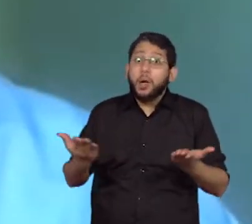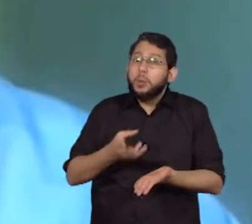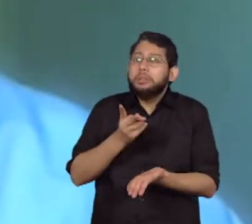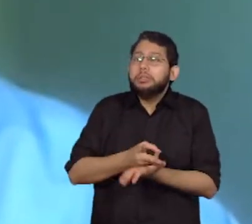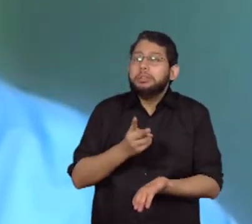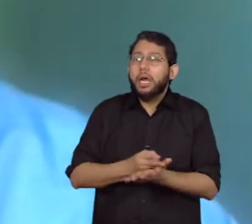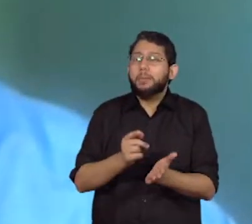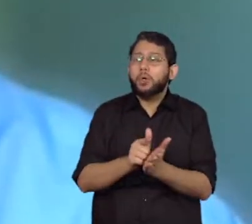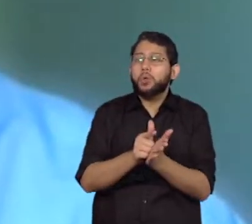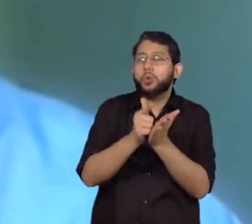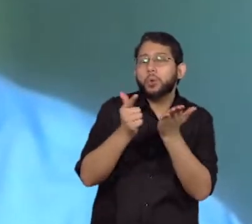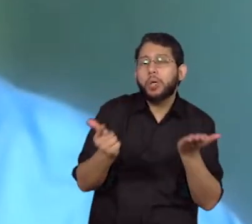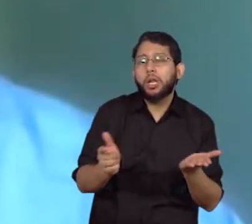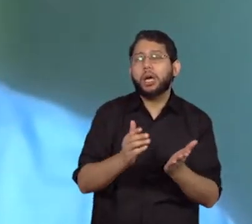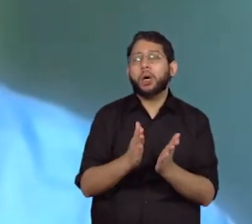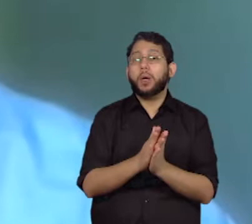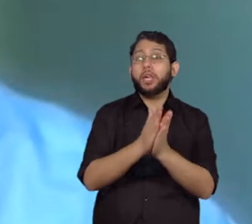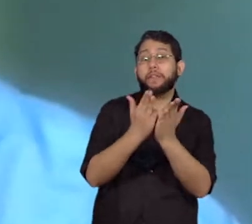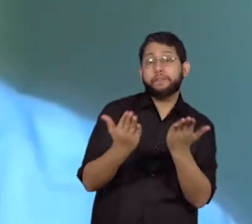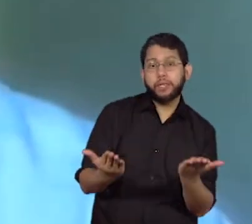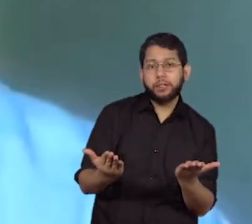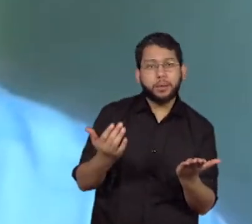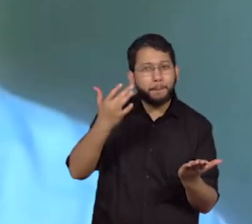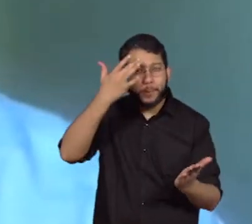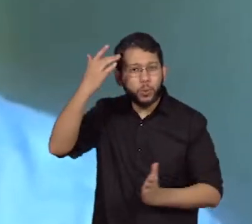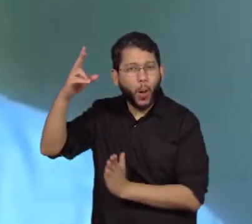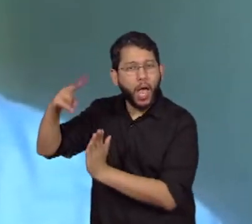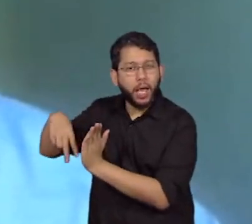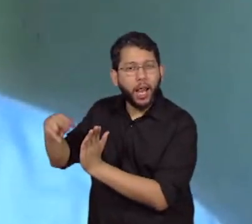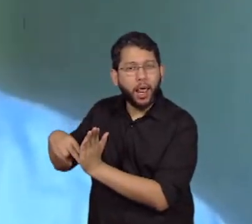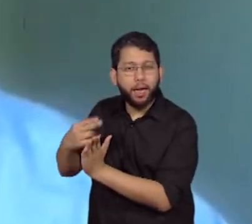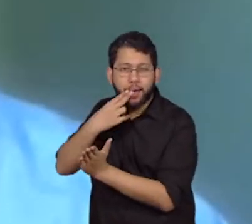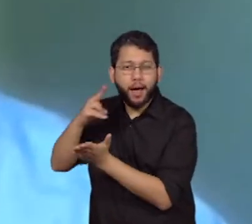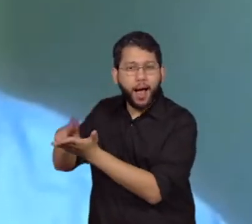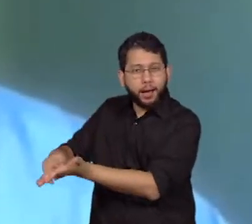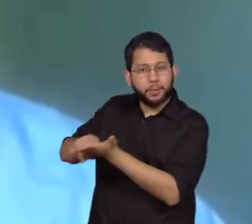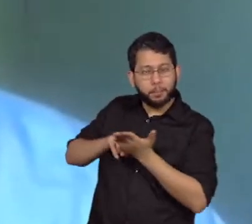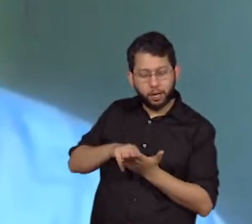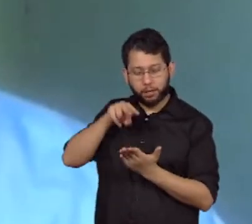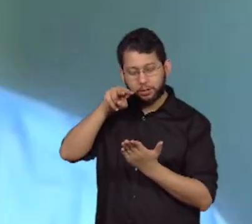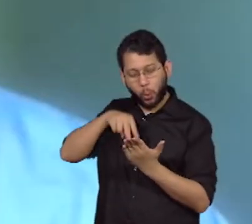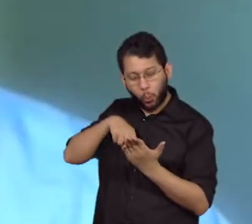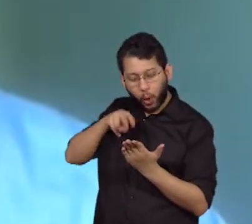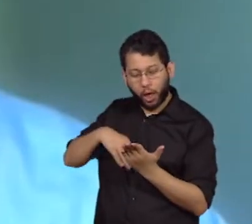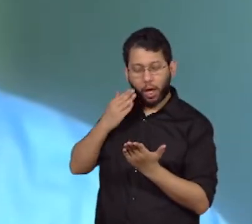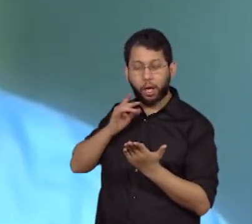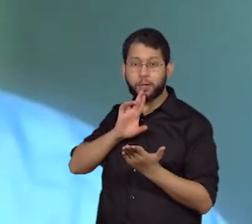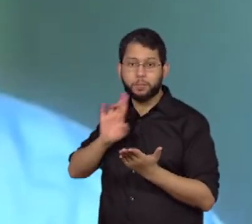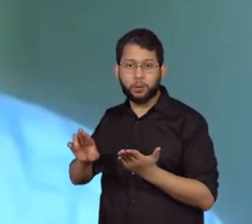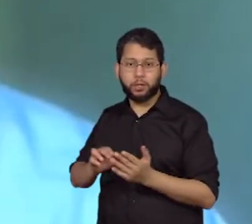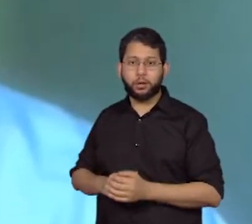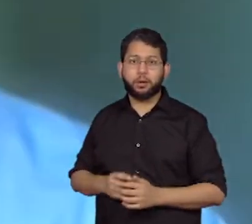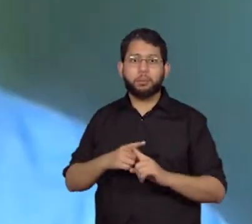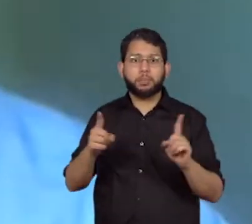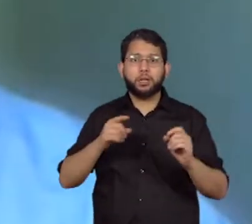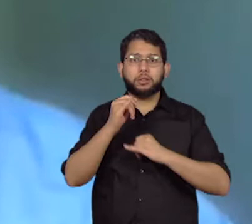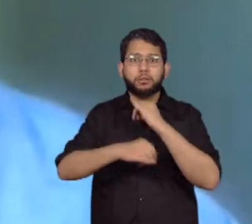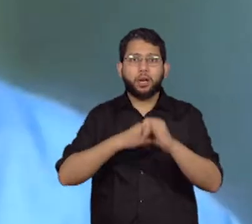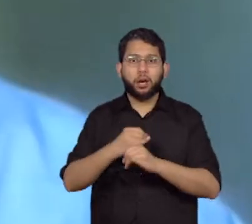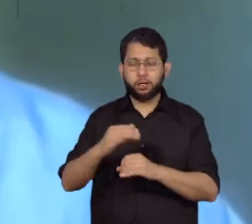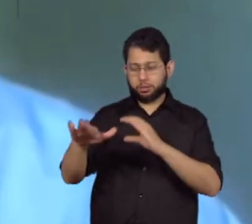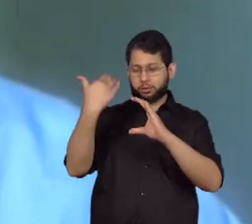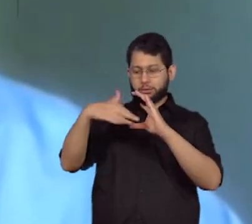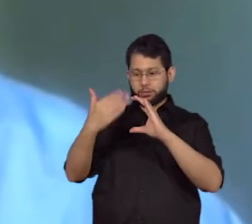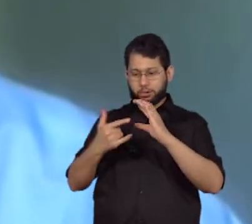trabalhei em revista, jornal, eu lia as cartas, eu respondia, eu tentava interagir. Mas na internet isso também se tornou muito